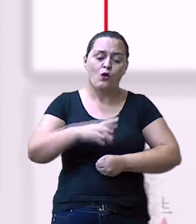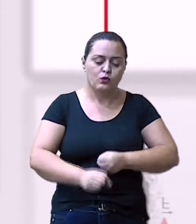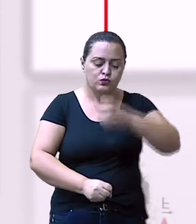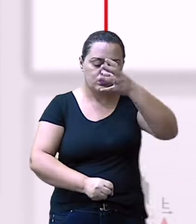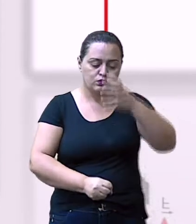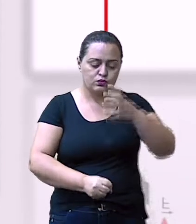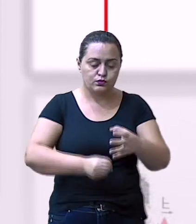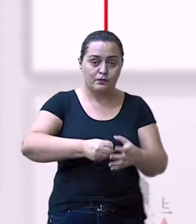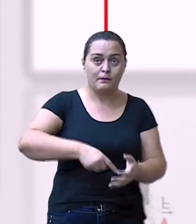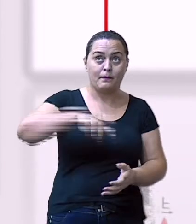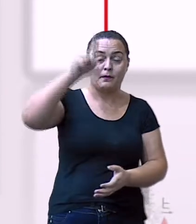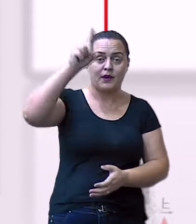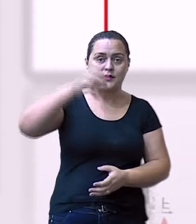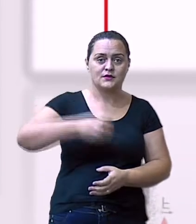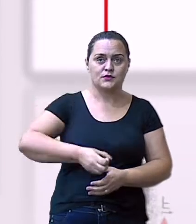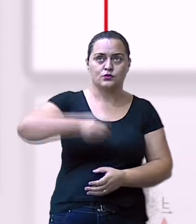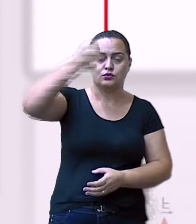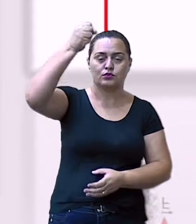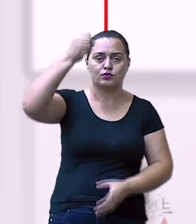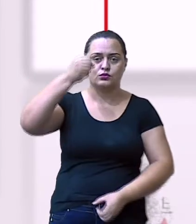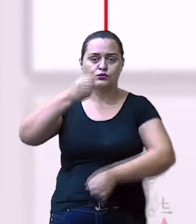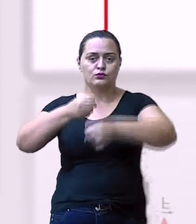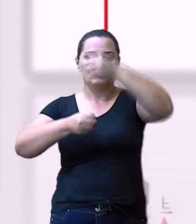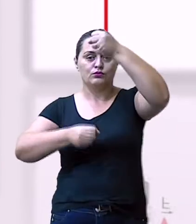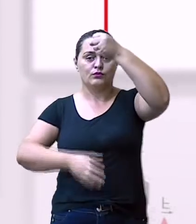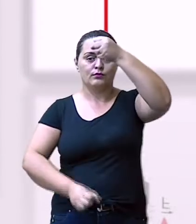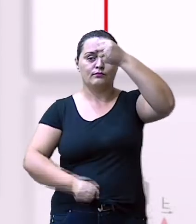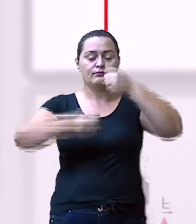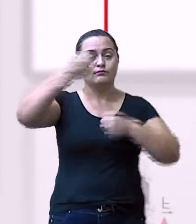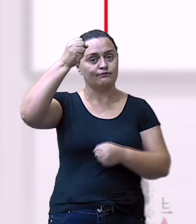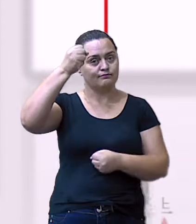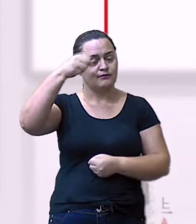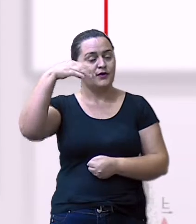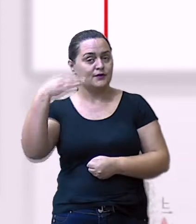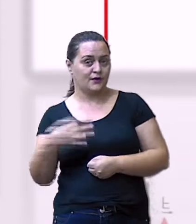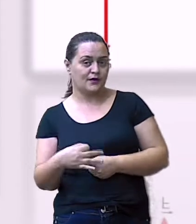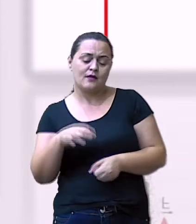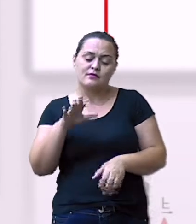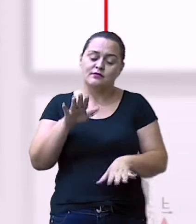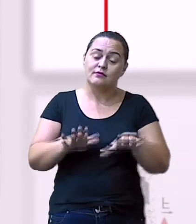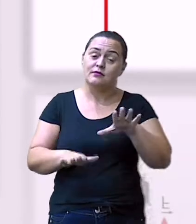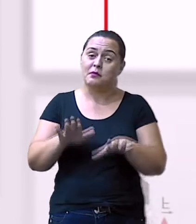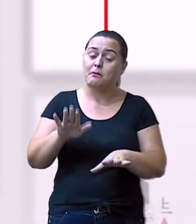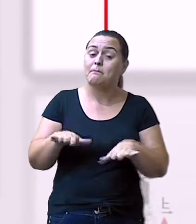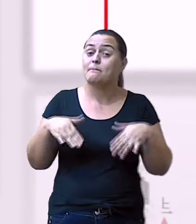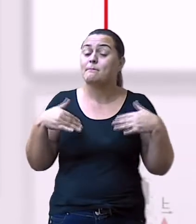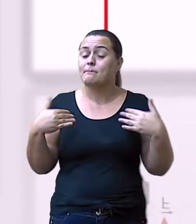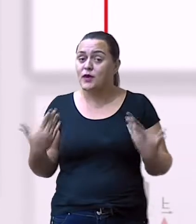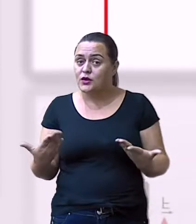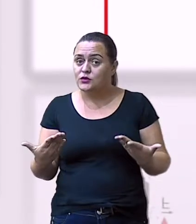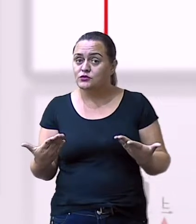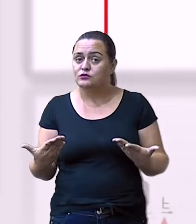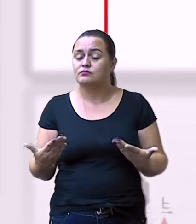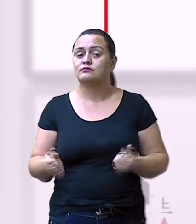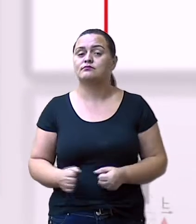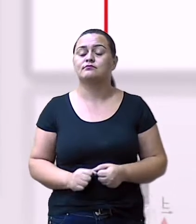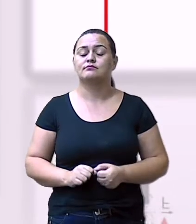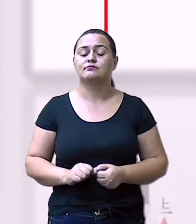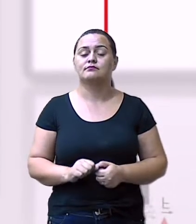polia, que é uma máquina simples, permite mudar a direção de aplicação da